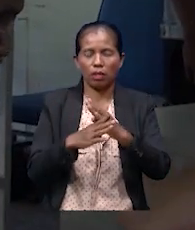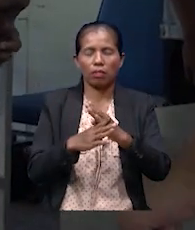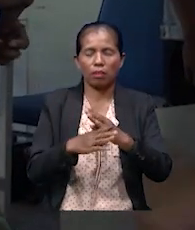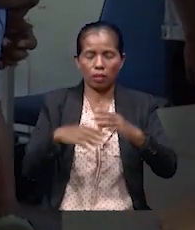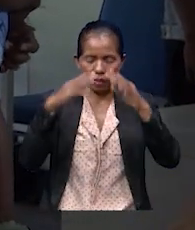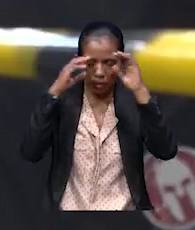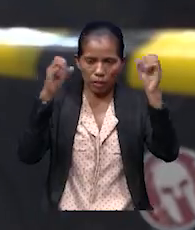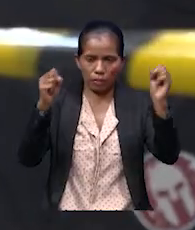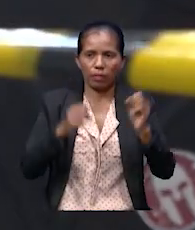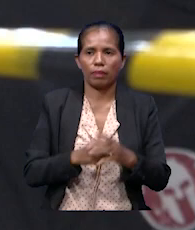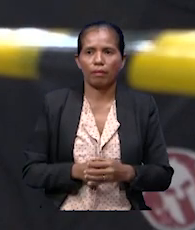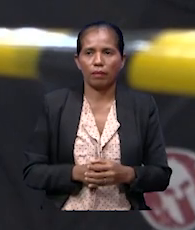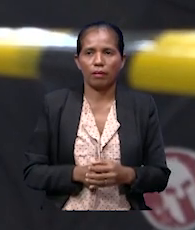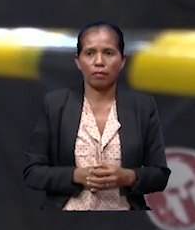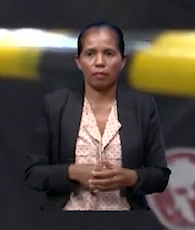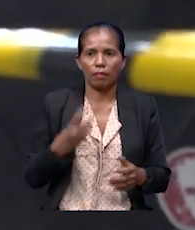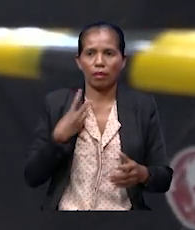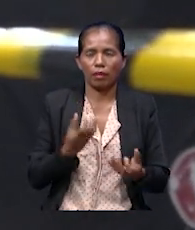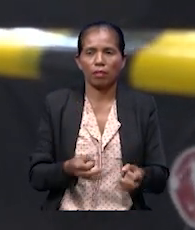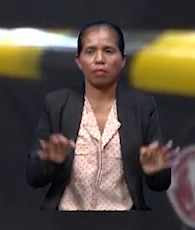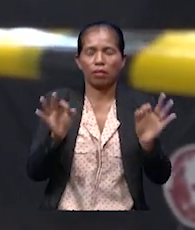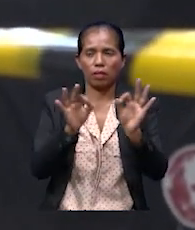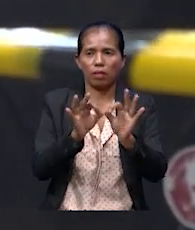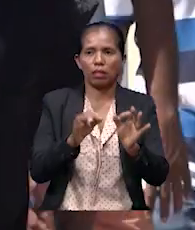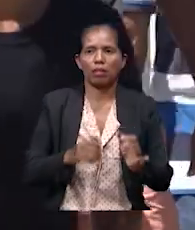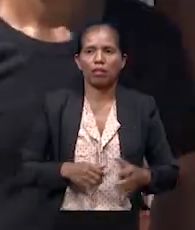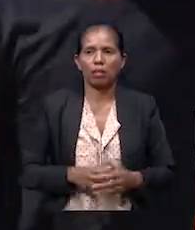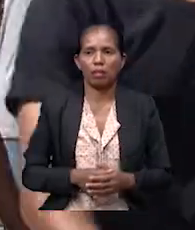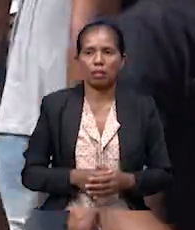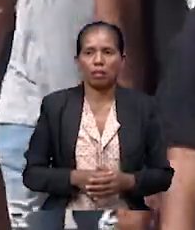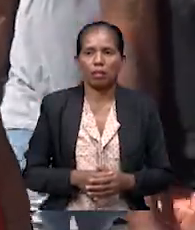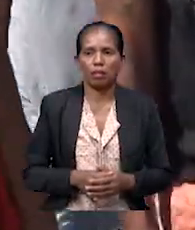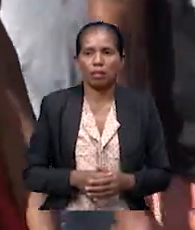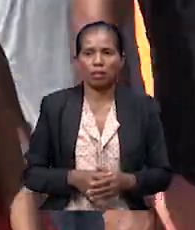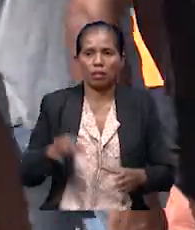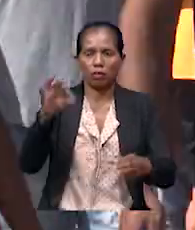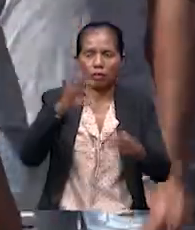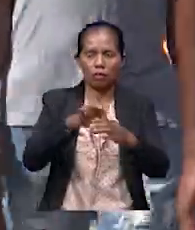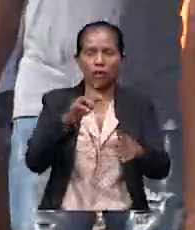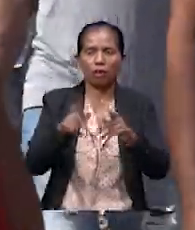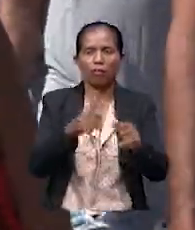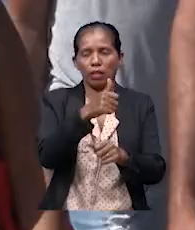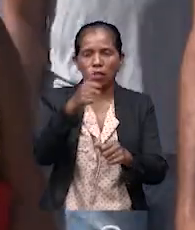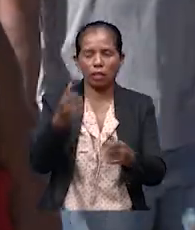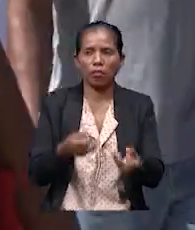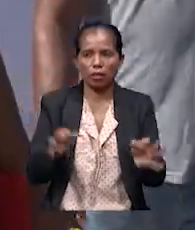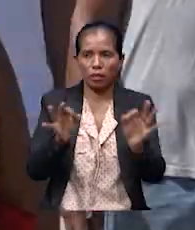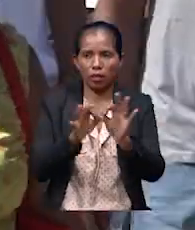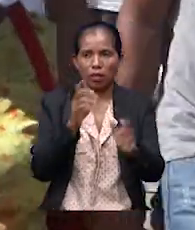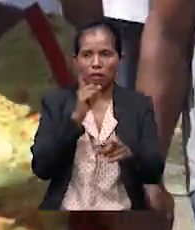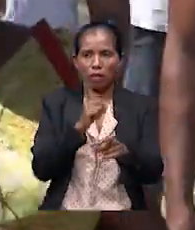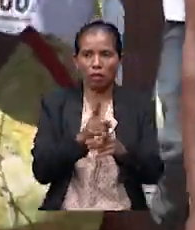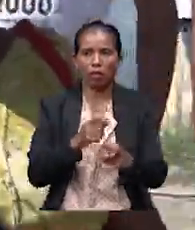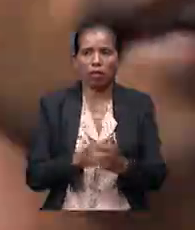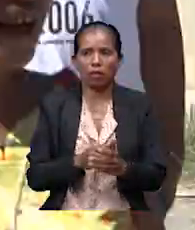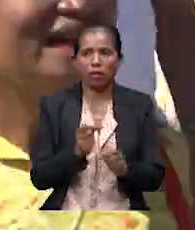e também é uma o interesse importante porque cada voto é mais líder nem é importante porque ir na mas se